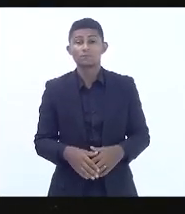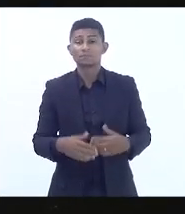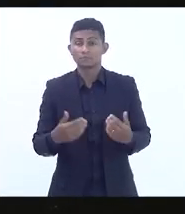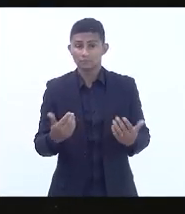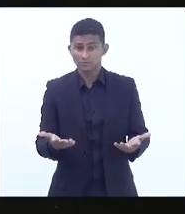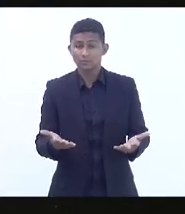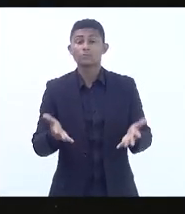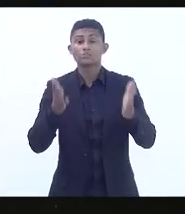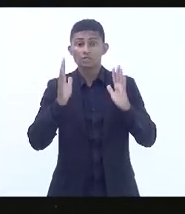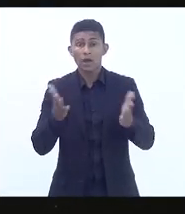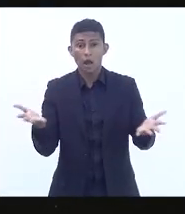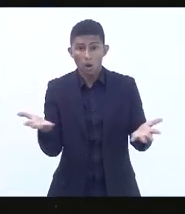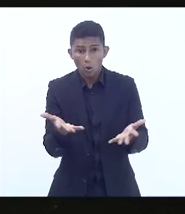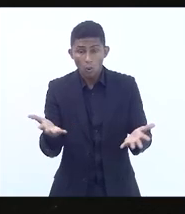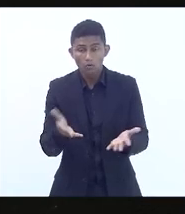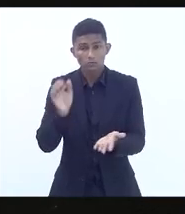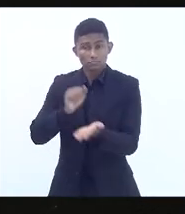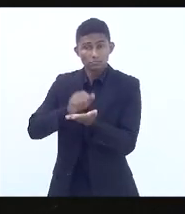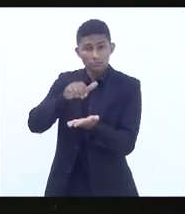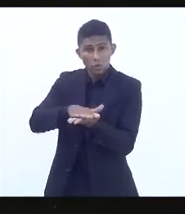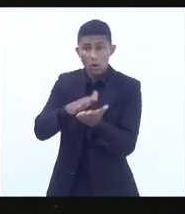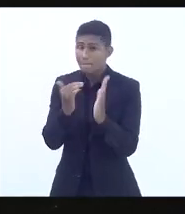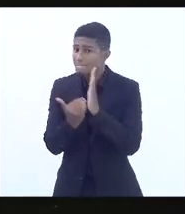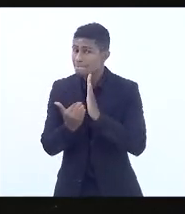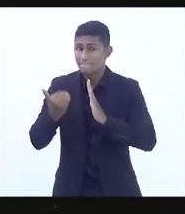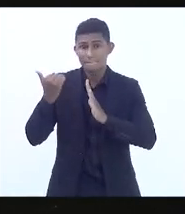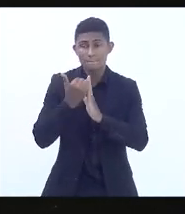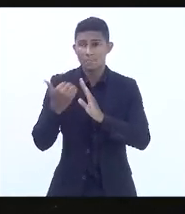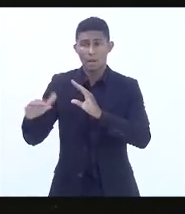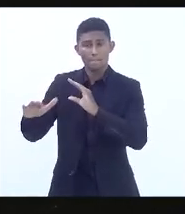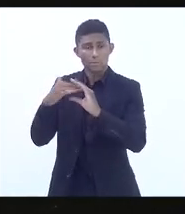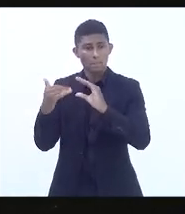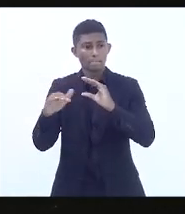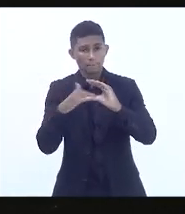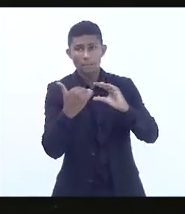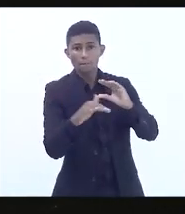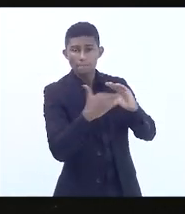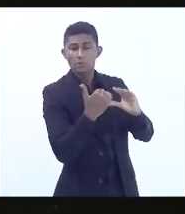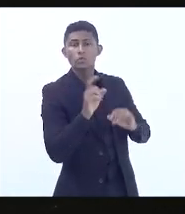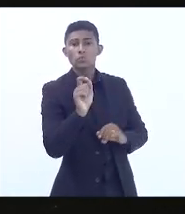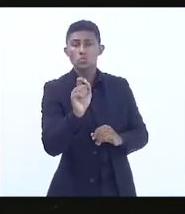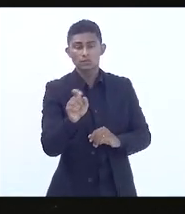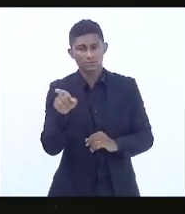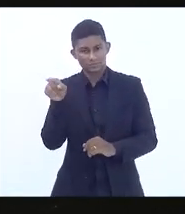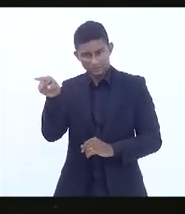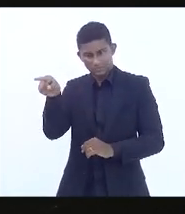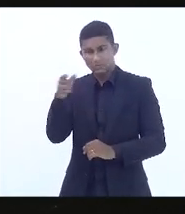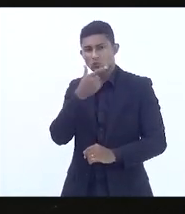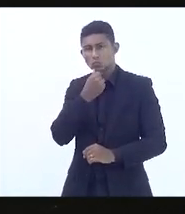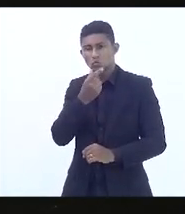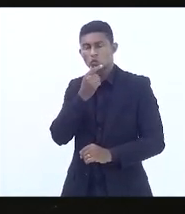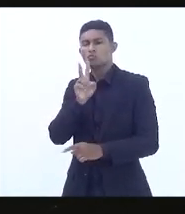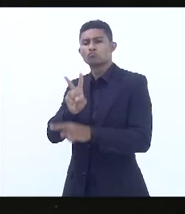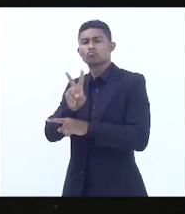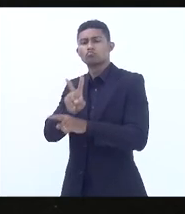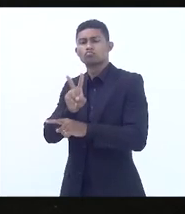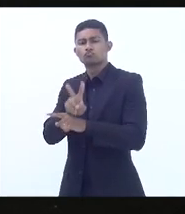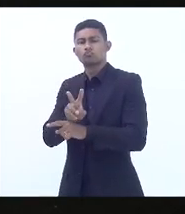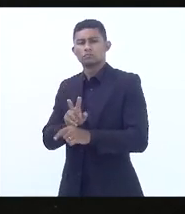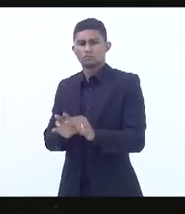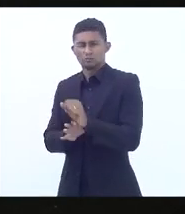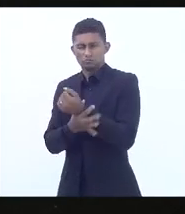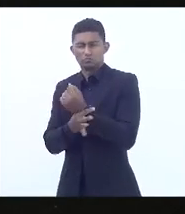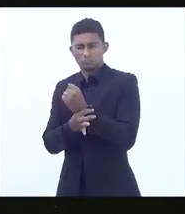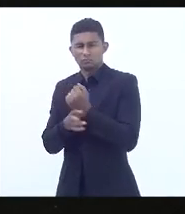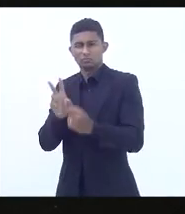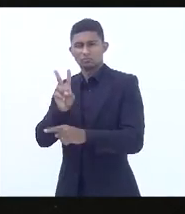mais denúncias que um suposto segurança ou policial militar